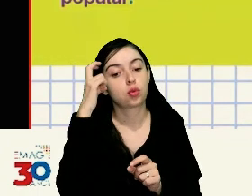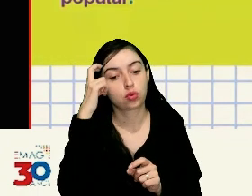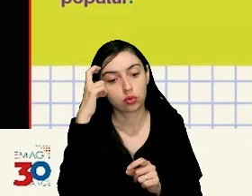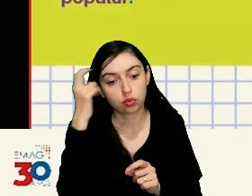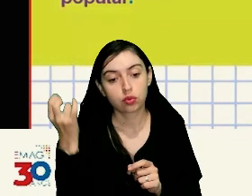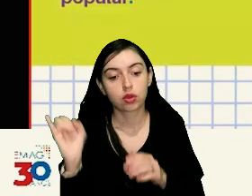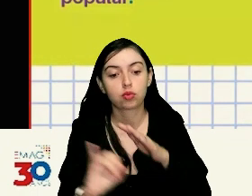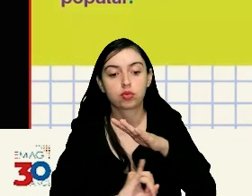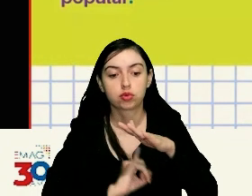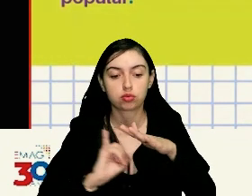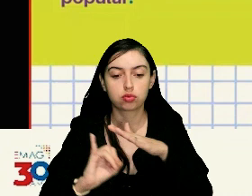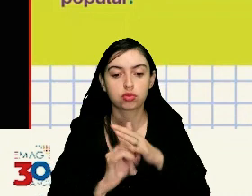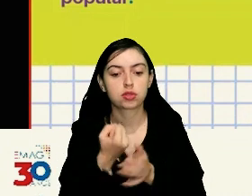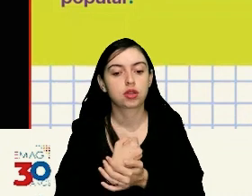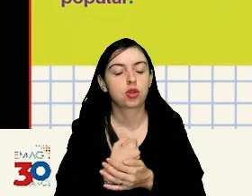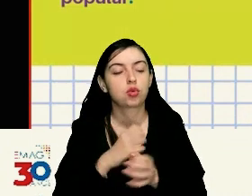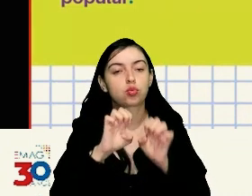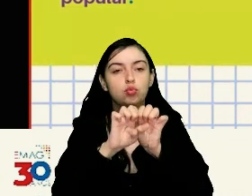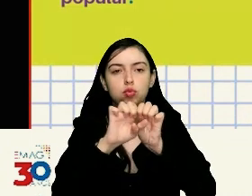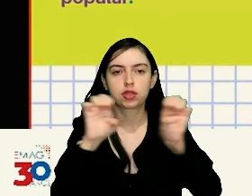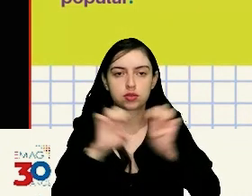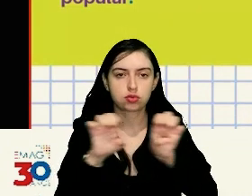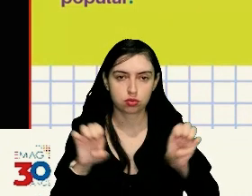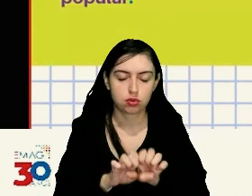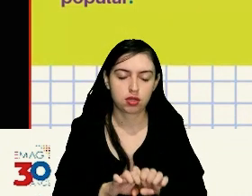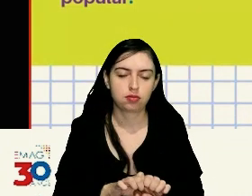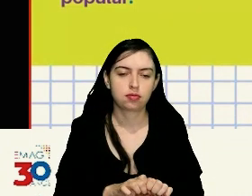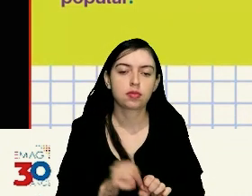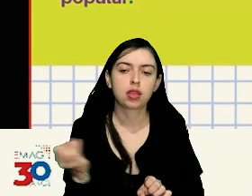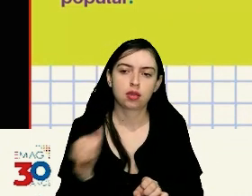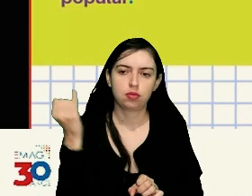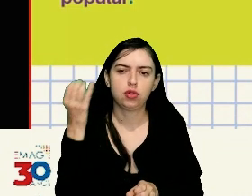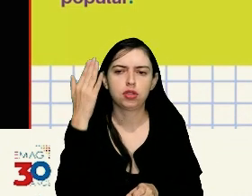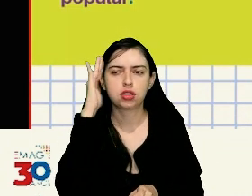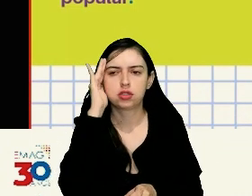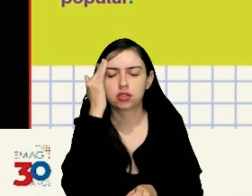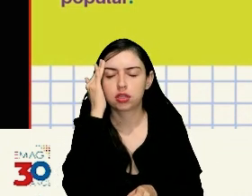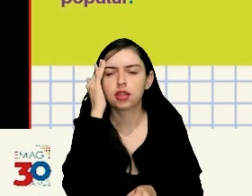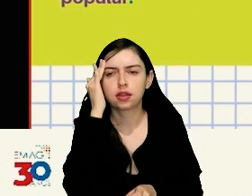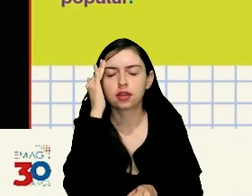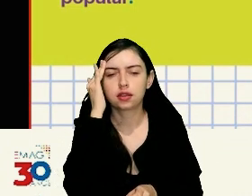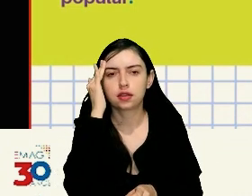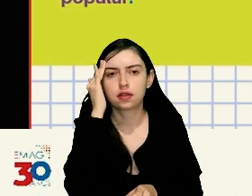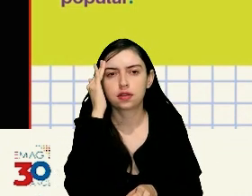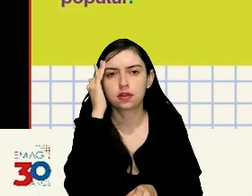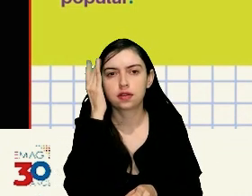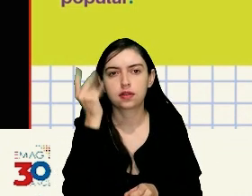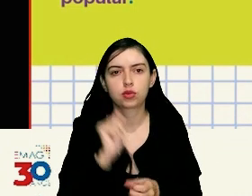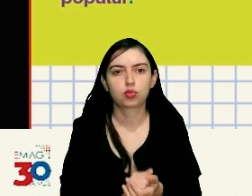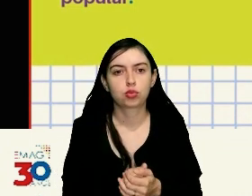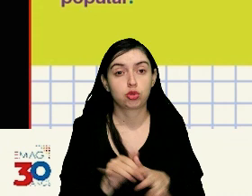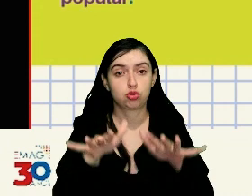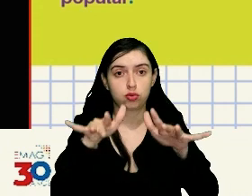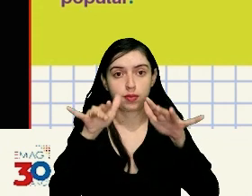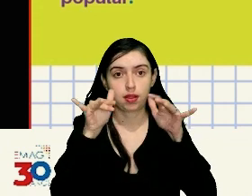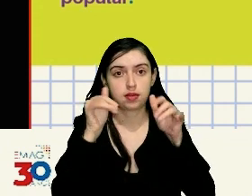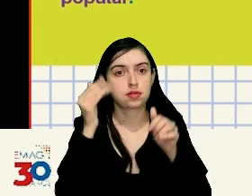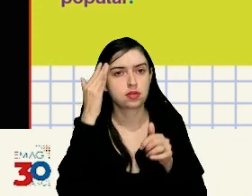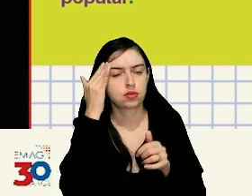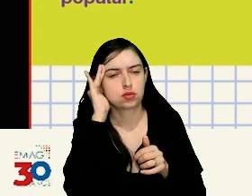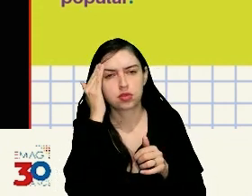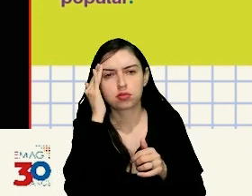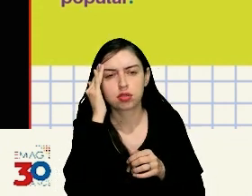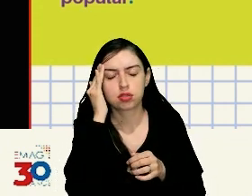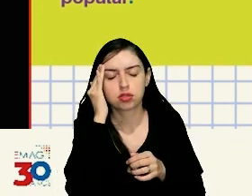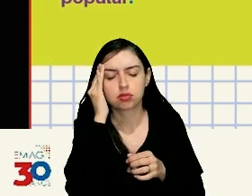acho importante a gente entender, eu não quero ser muito professoral, mas eu acho que é importante todo mundo que estiver assistindo entender esses tipos de expressões machistas para